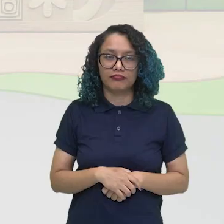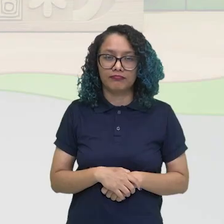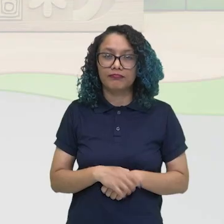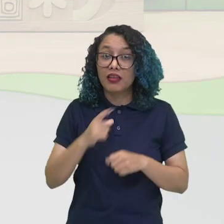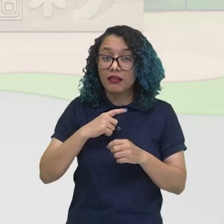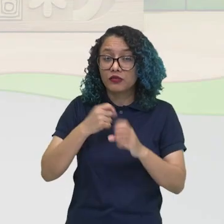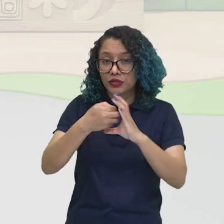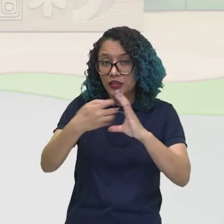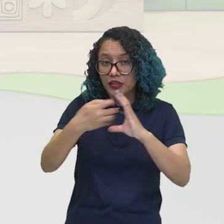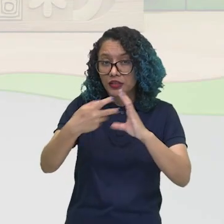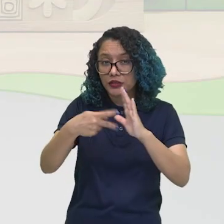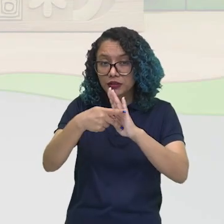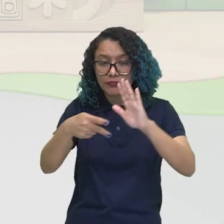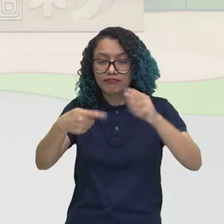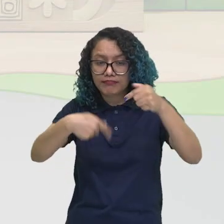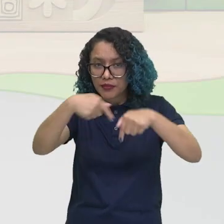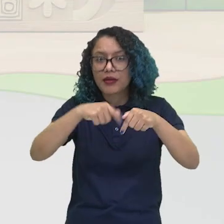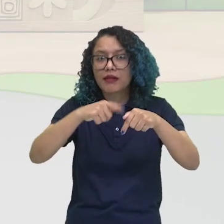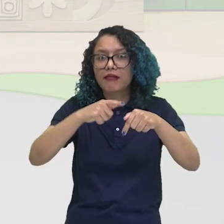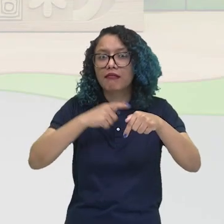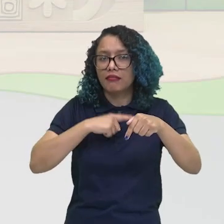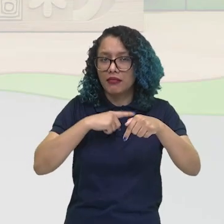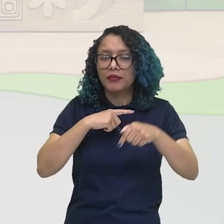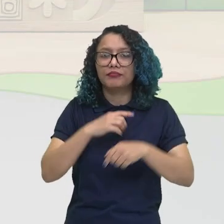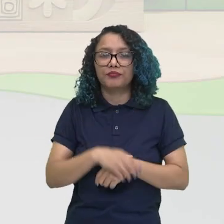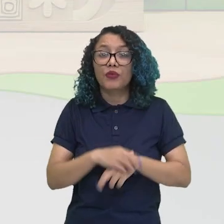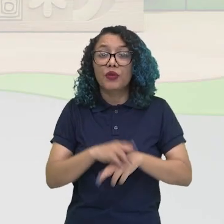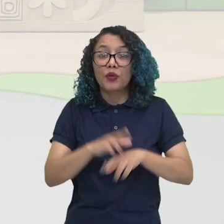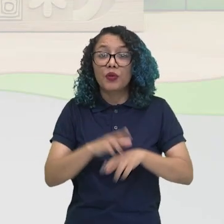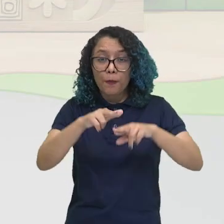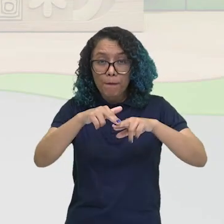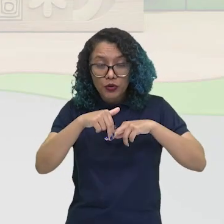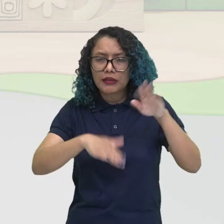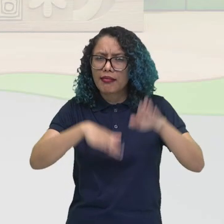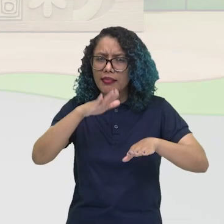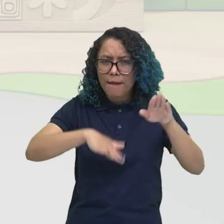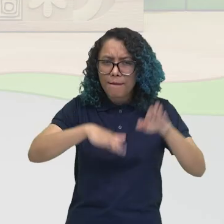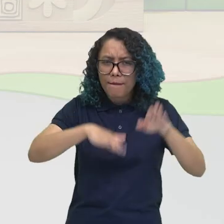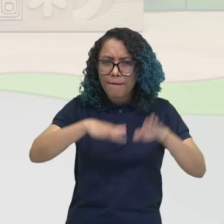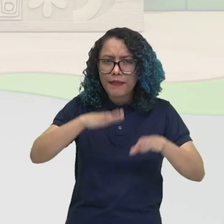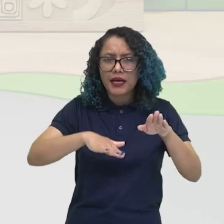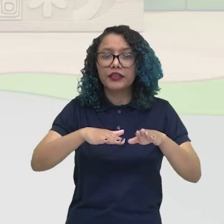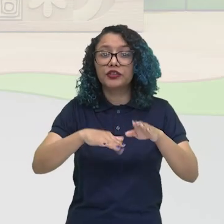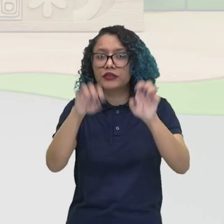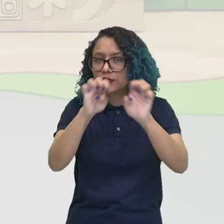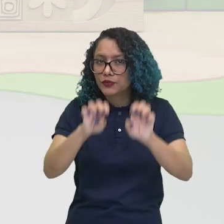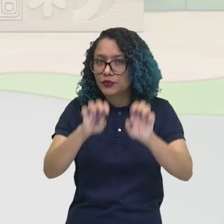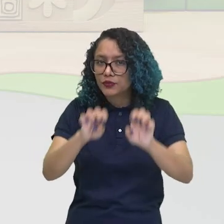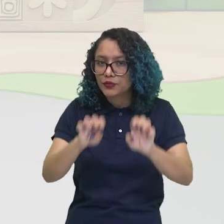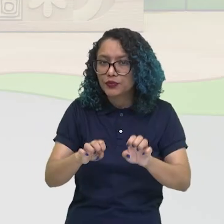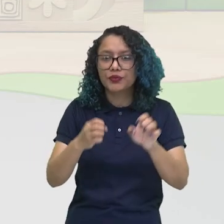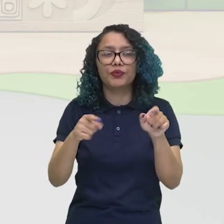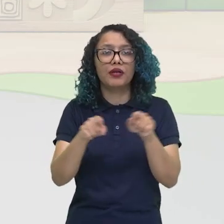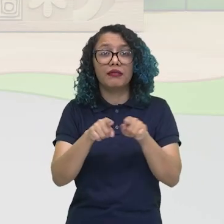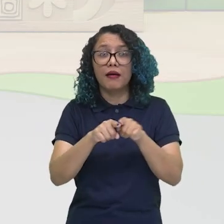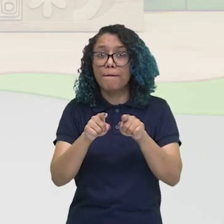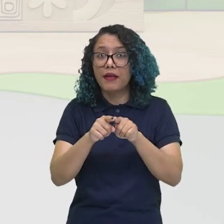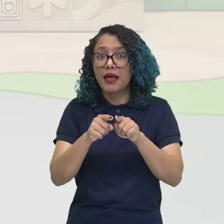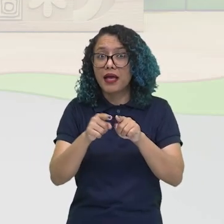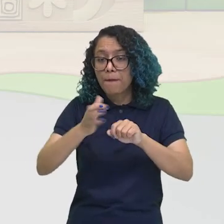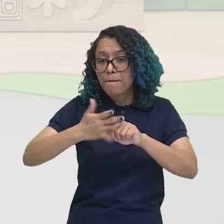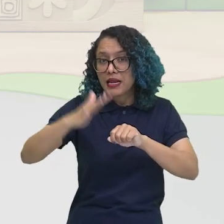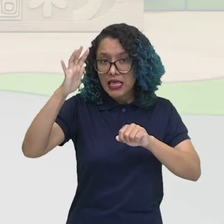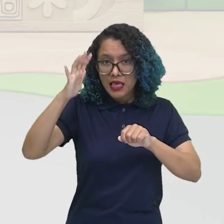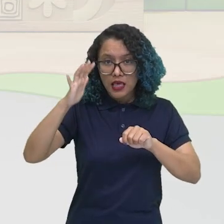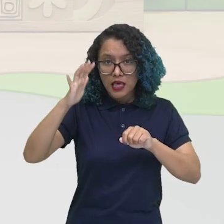química. E por isso que pode variar de acordo com a morfologia, de acordo com o